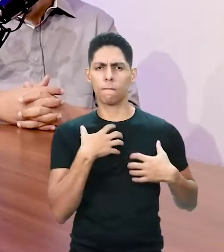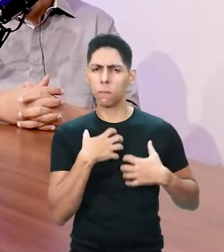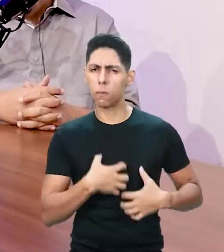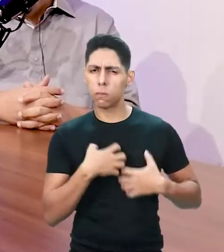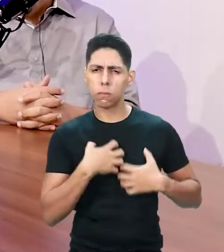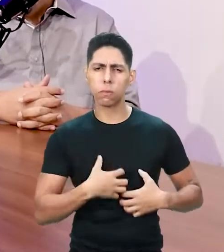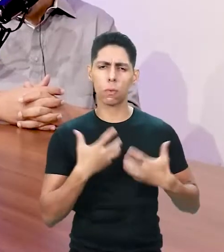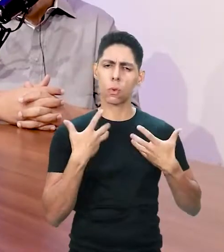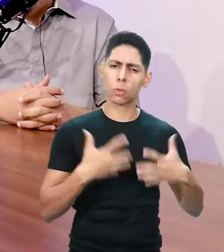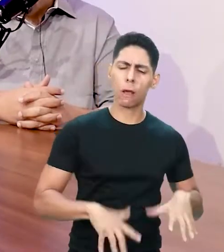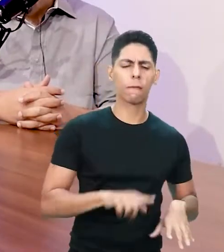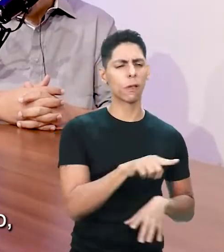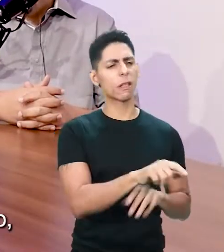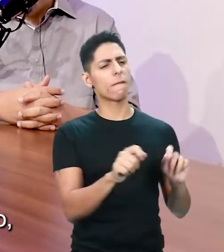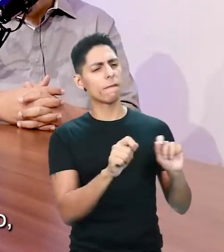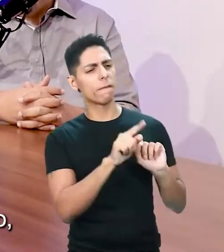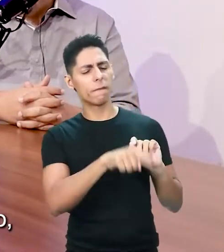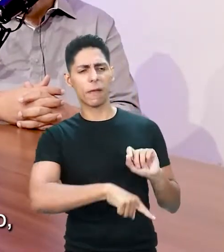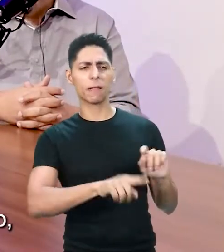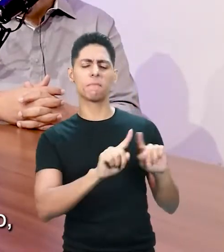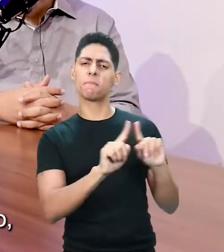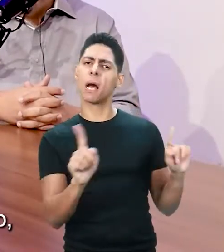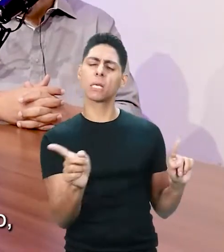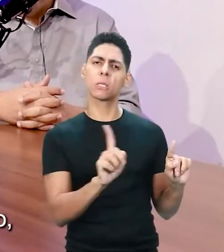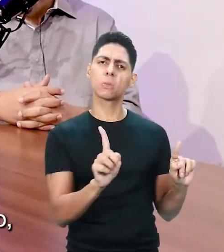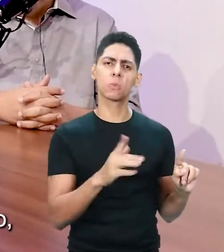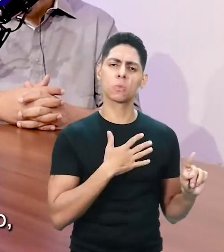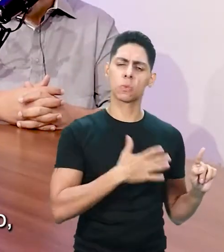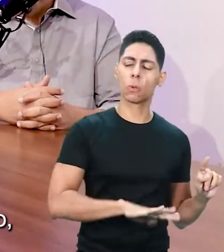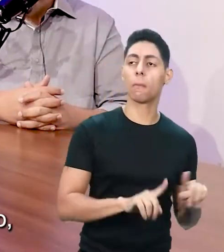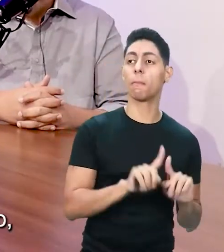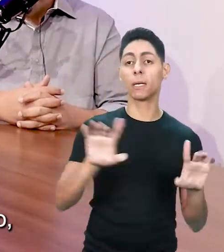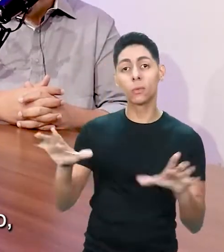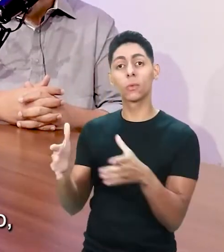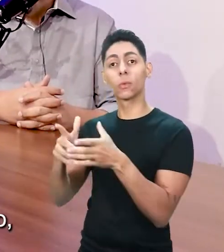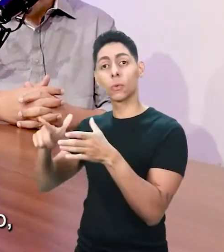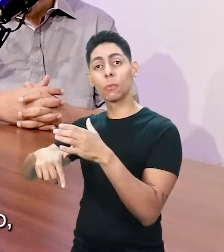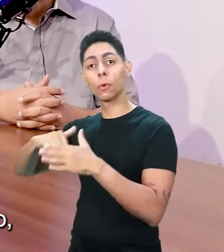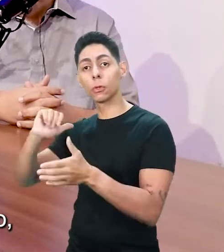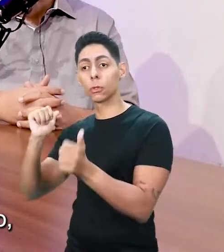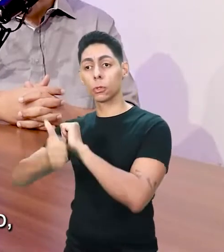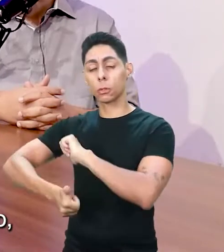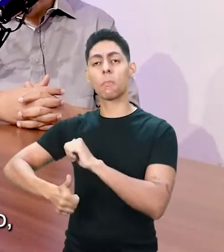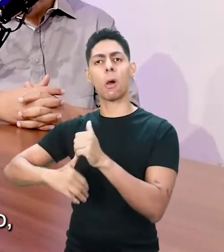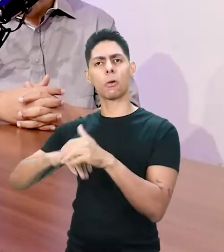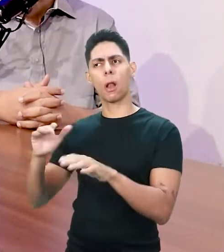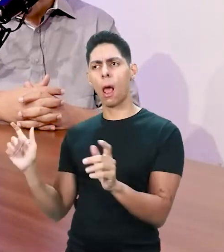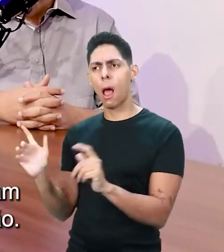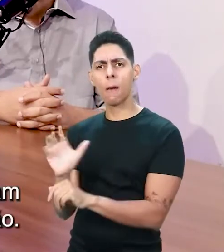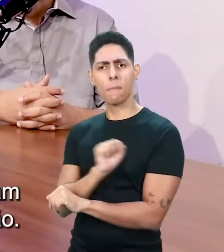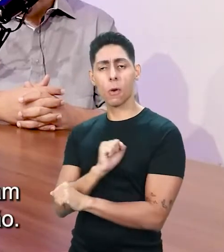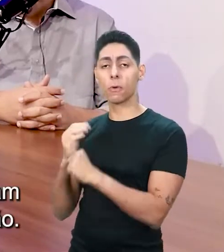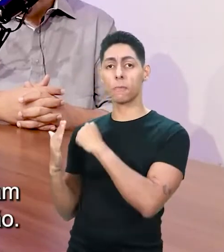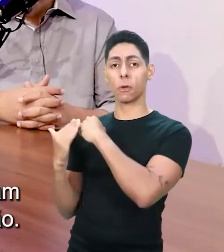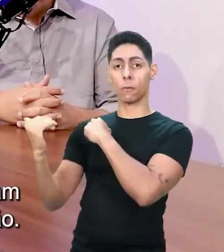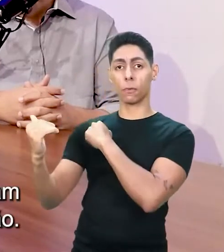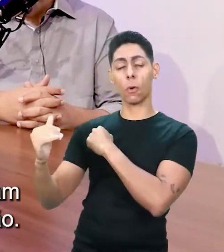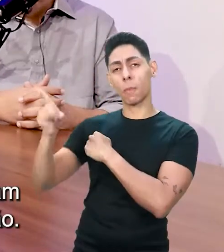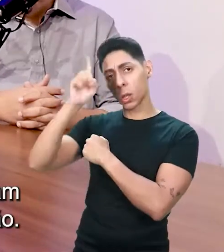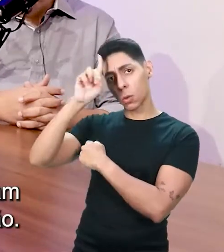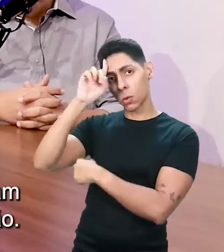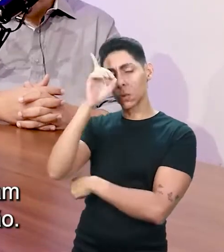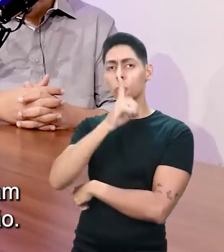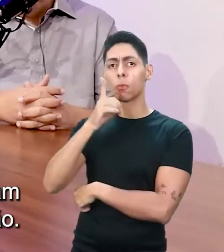Você fez isso sem nos consultar. Mas a equipe de esportes adorou. E aí me chamou para ficar todo domingo, fazendo plantão